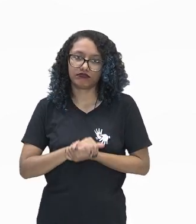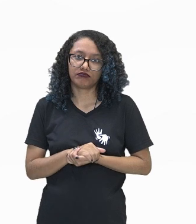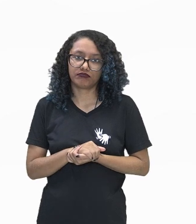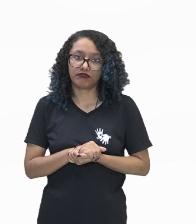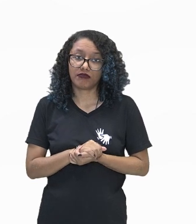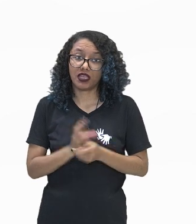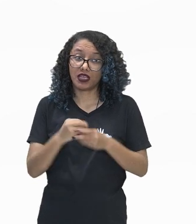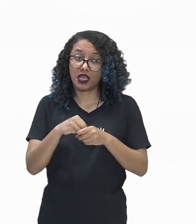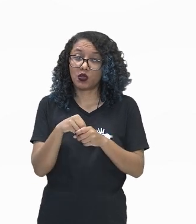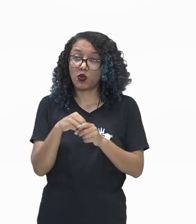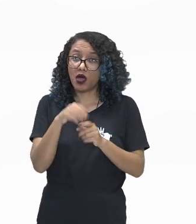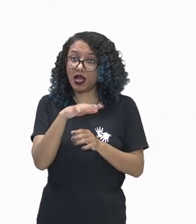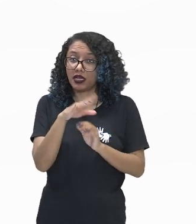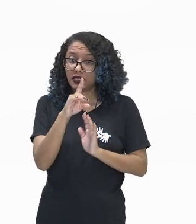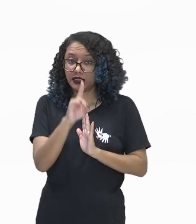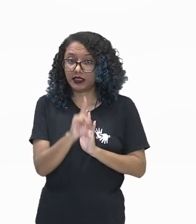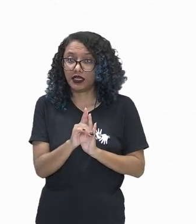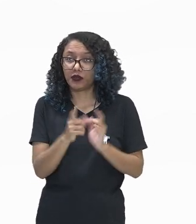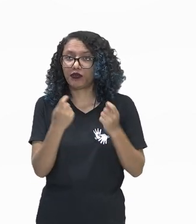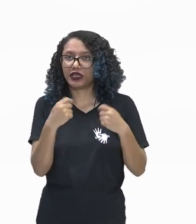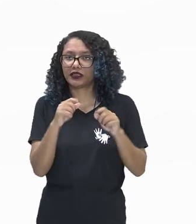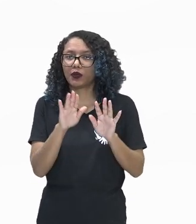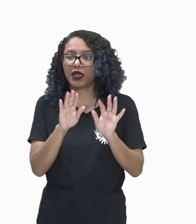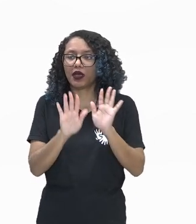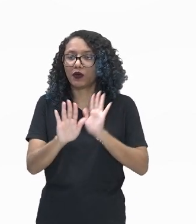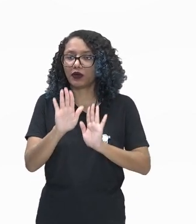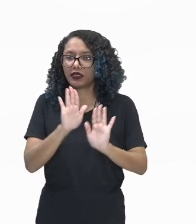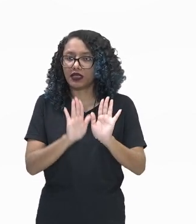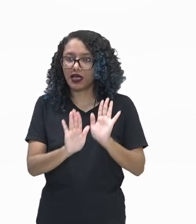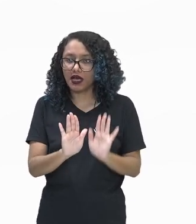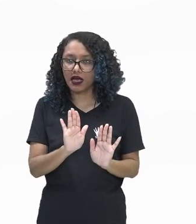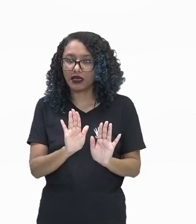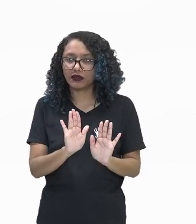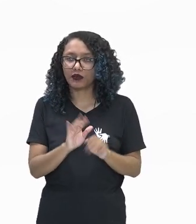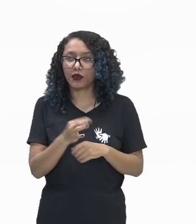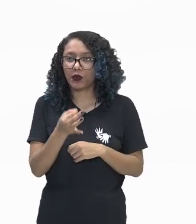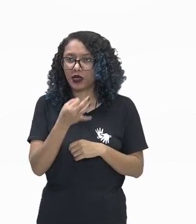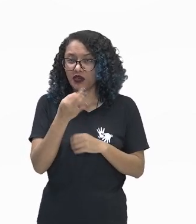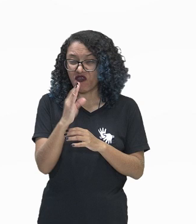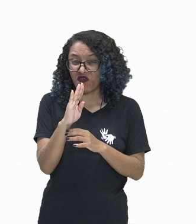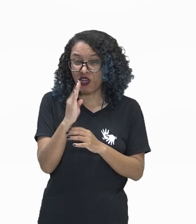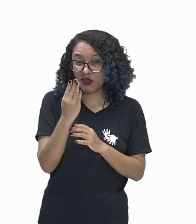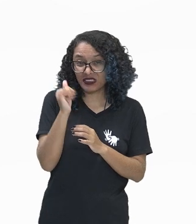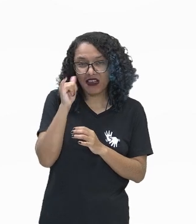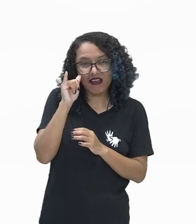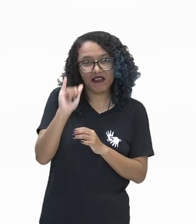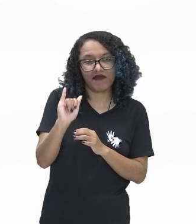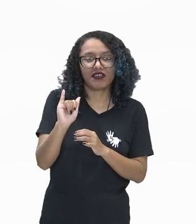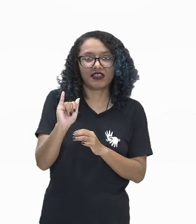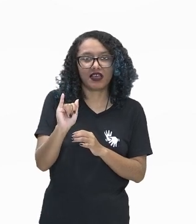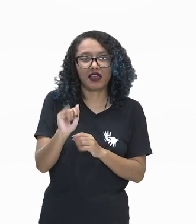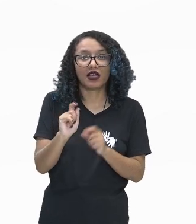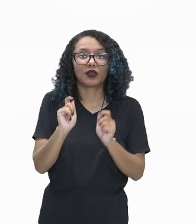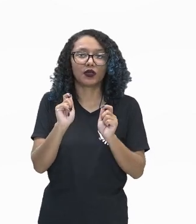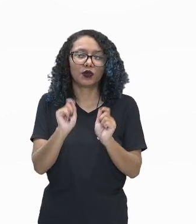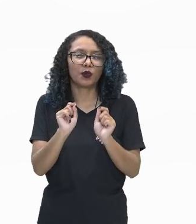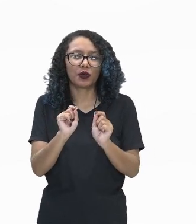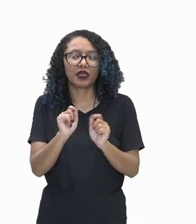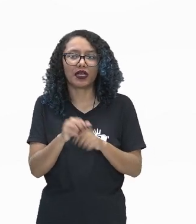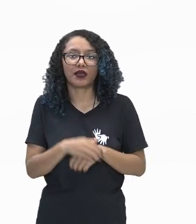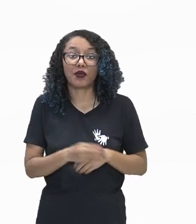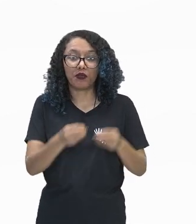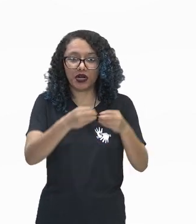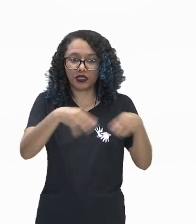com as nossas opiniões, para que elas não se tornem opiniões falsas, que possam denegrir a imagem